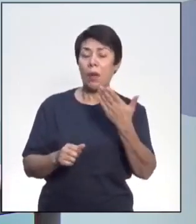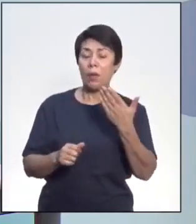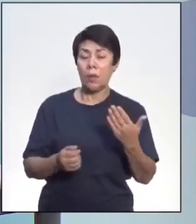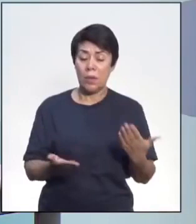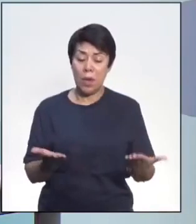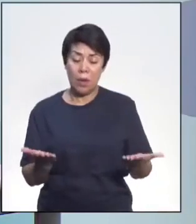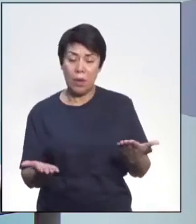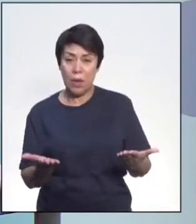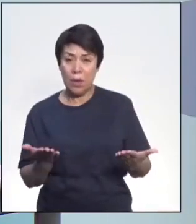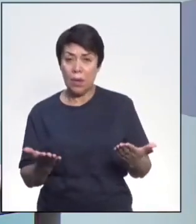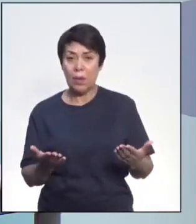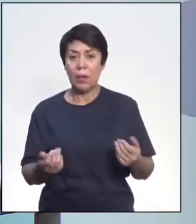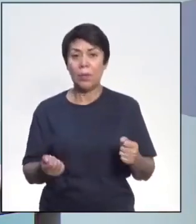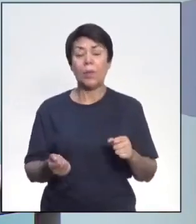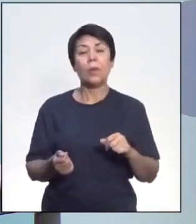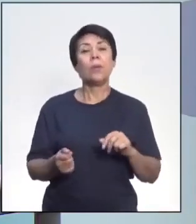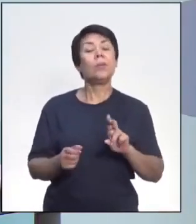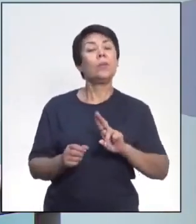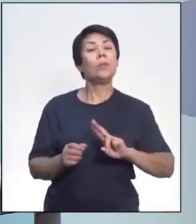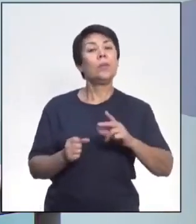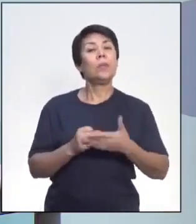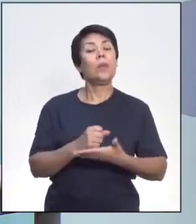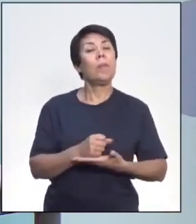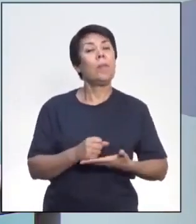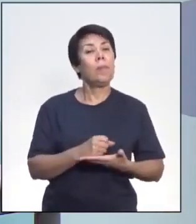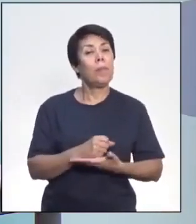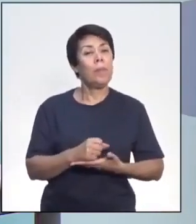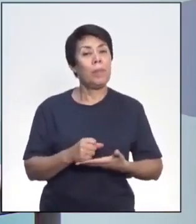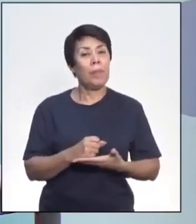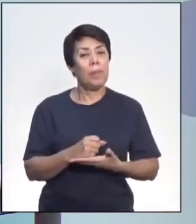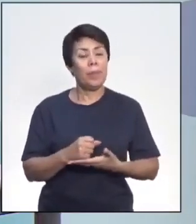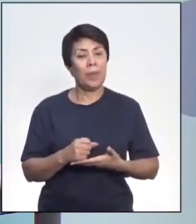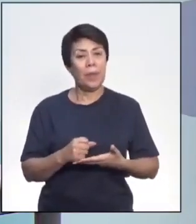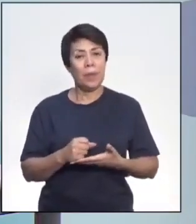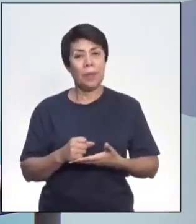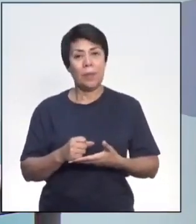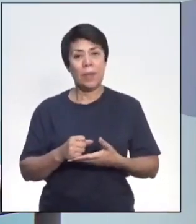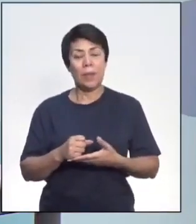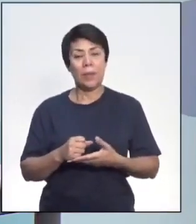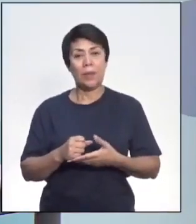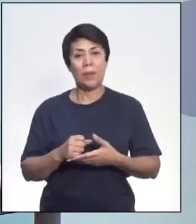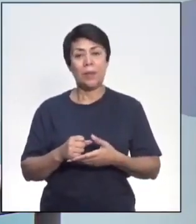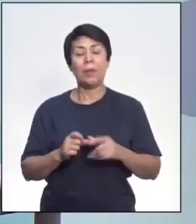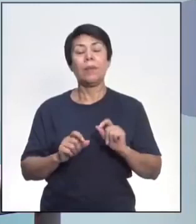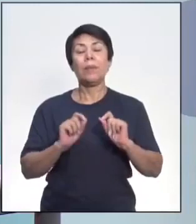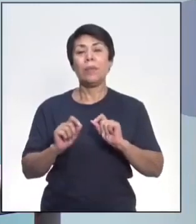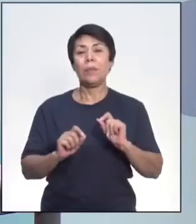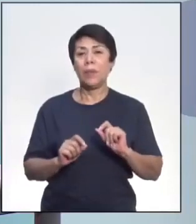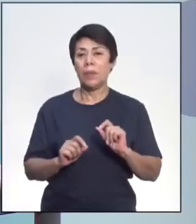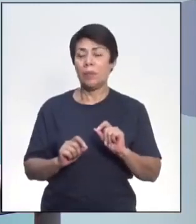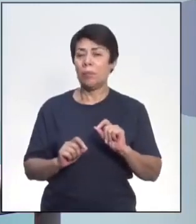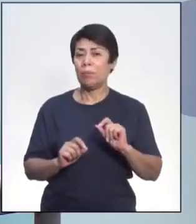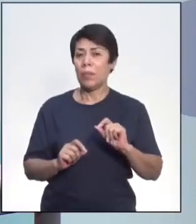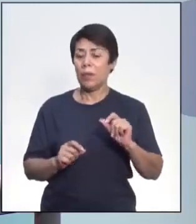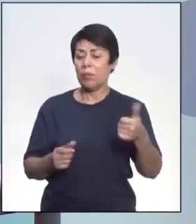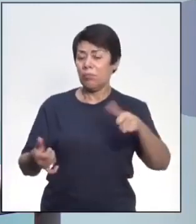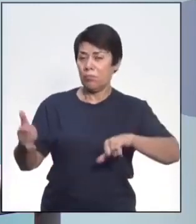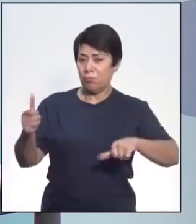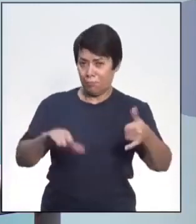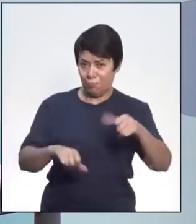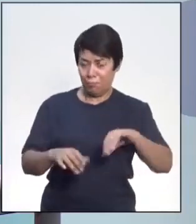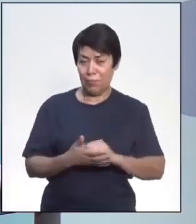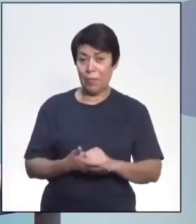está desfasado com base na minha estequiometria da reação. Lembram disso? E vamos